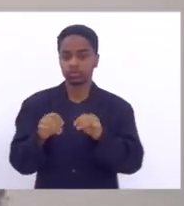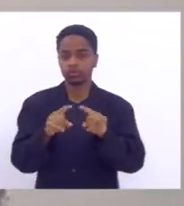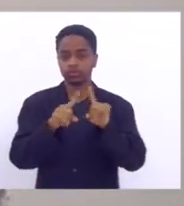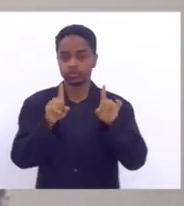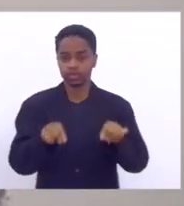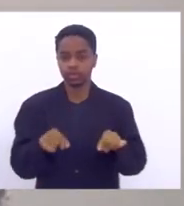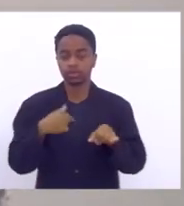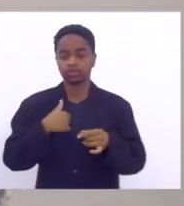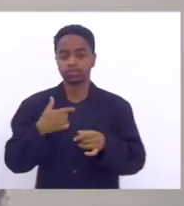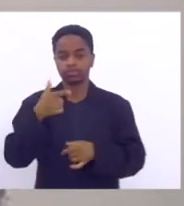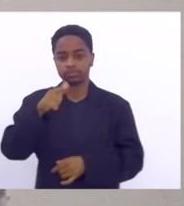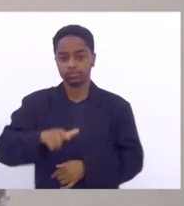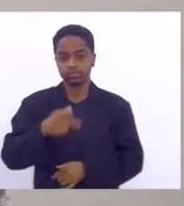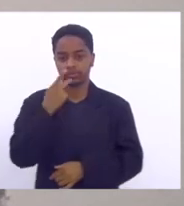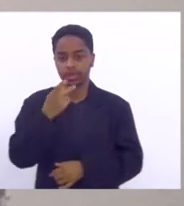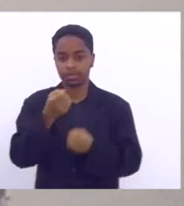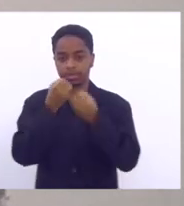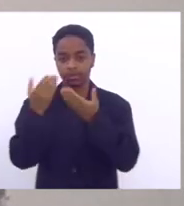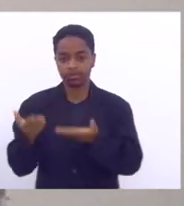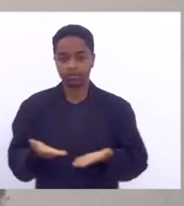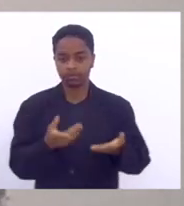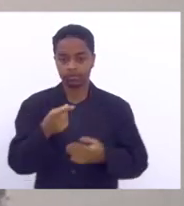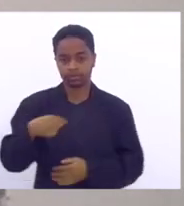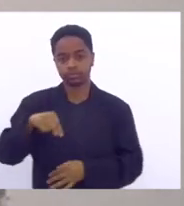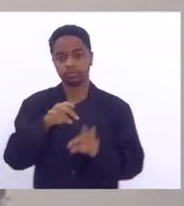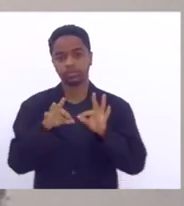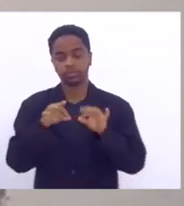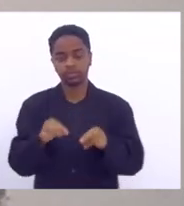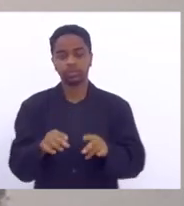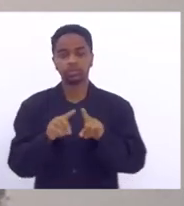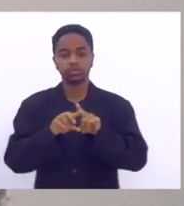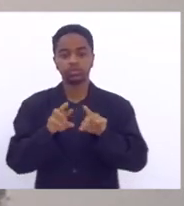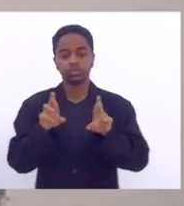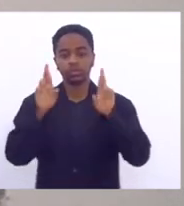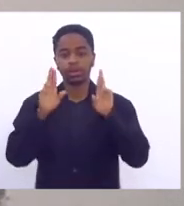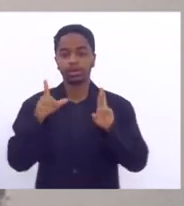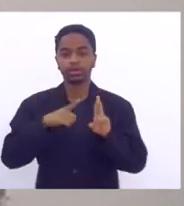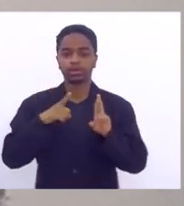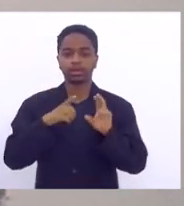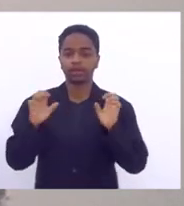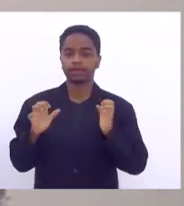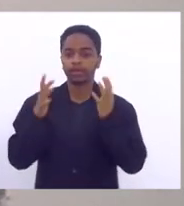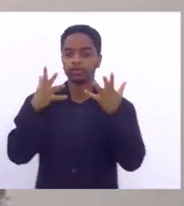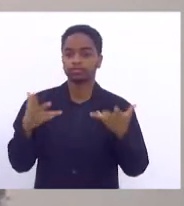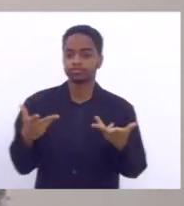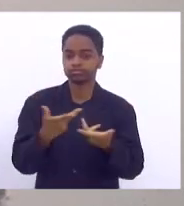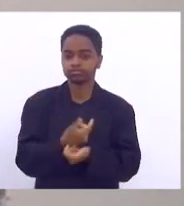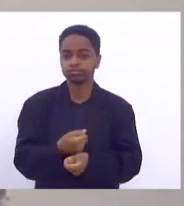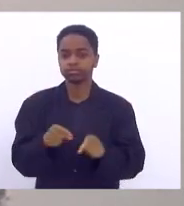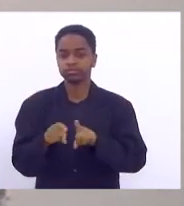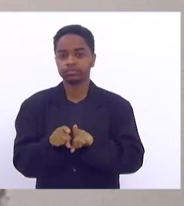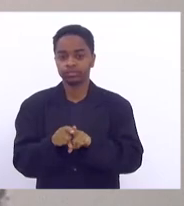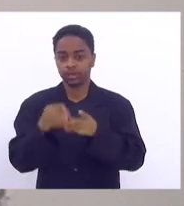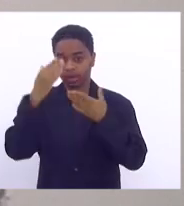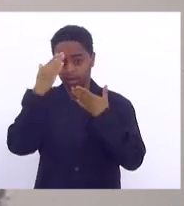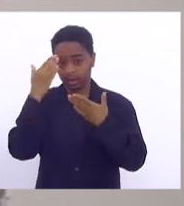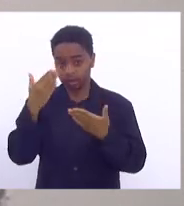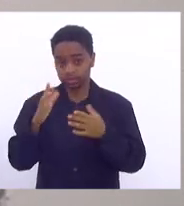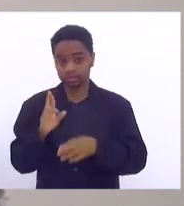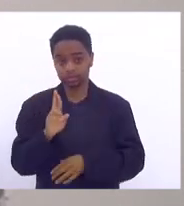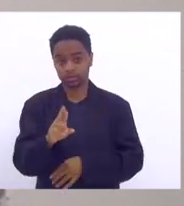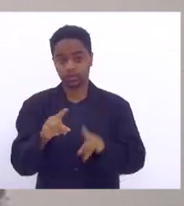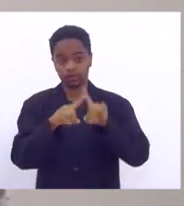boas-vindas a todos desejar que a gente tenha um excelente evento excelente seminário agradecer em nome dos servidores da casa